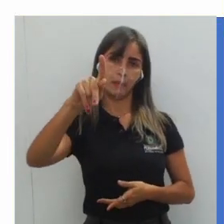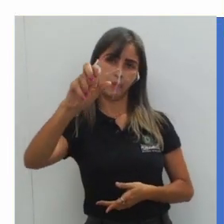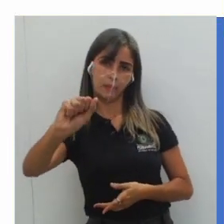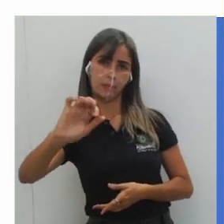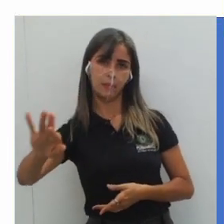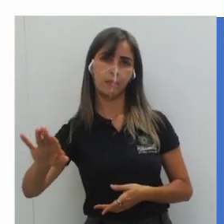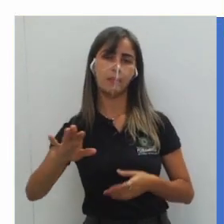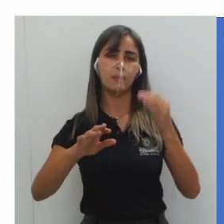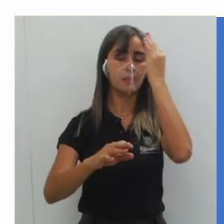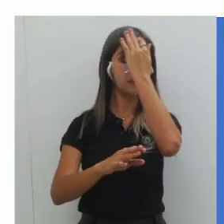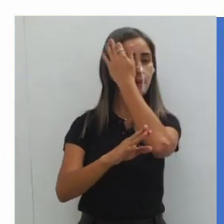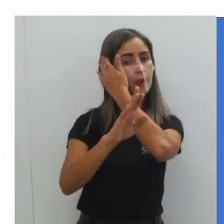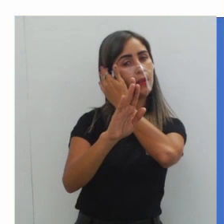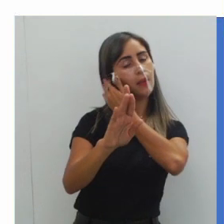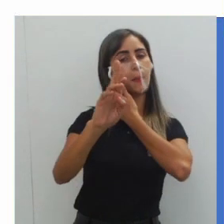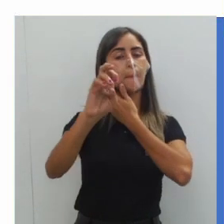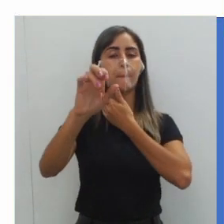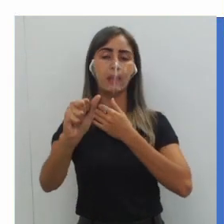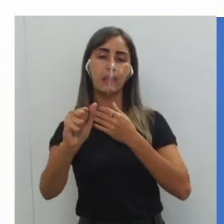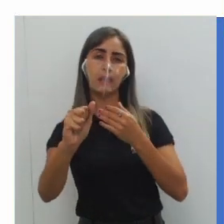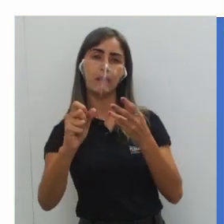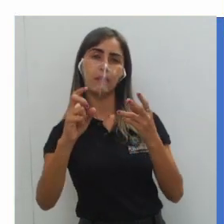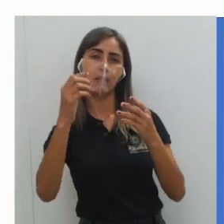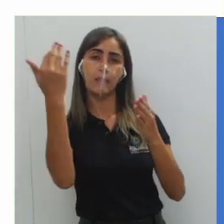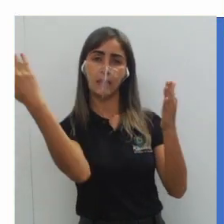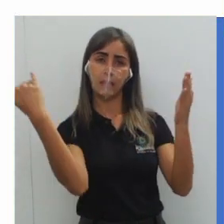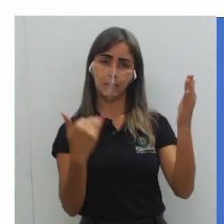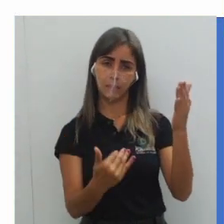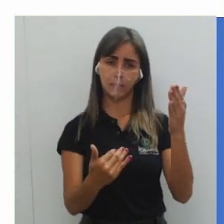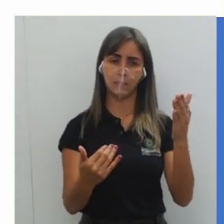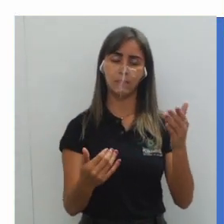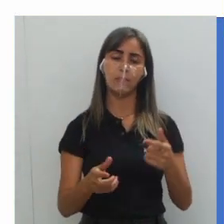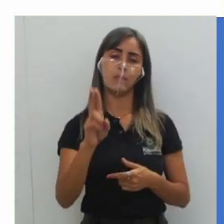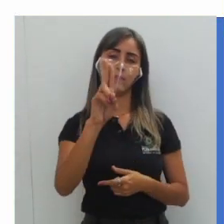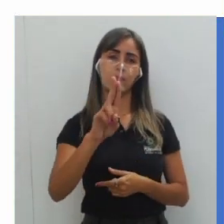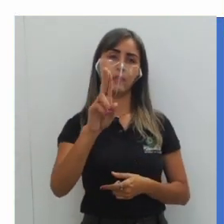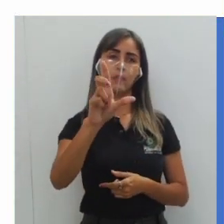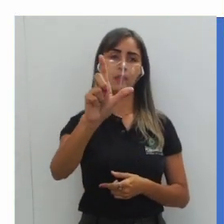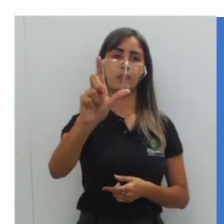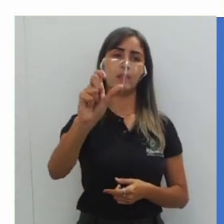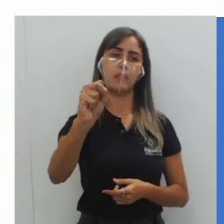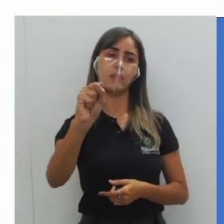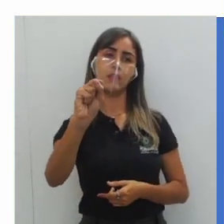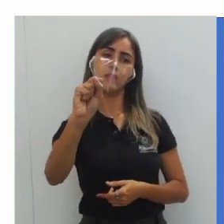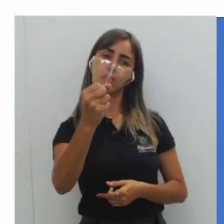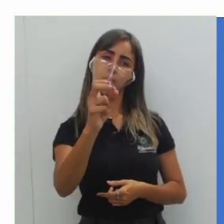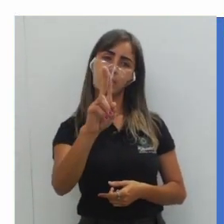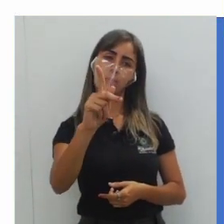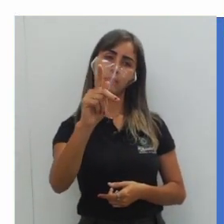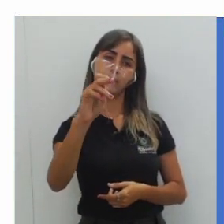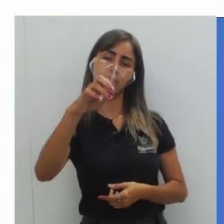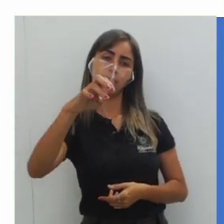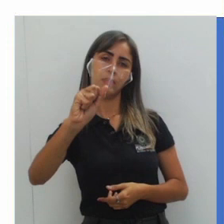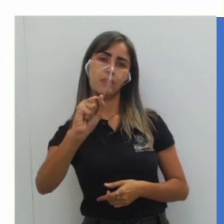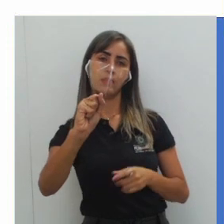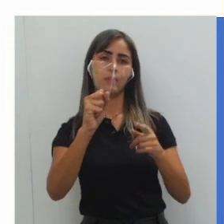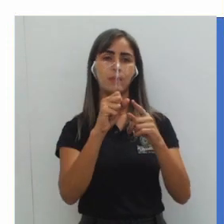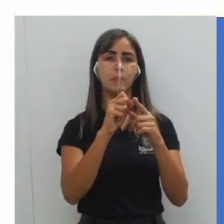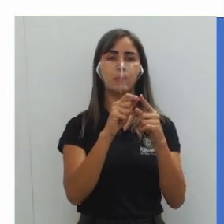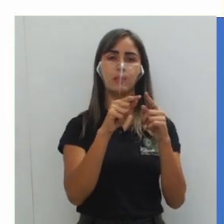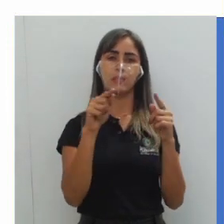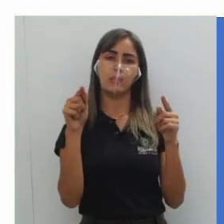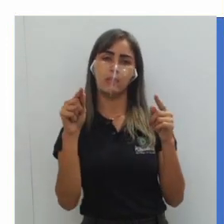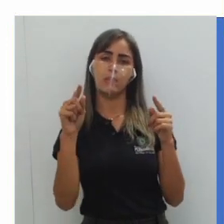em relação, then, passinho. E mais abaixo a gente vai usar os superlativos. Passinho